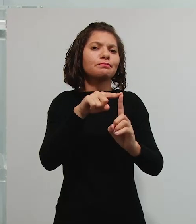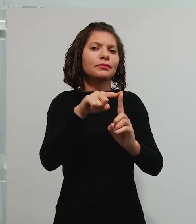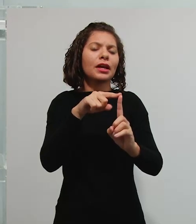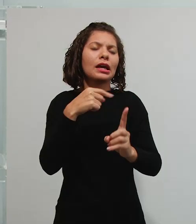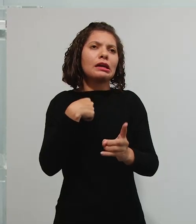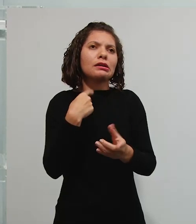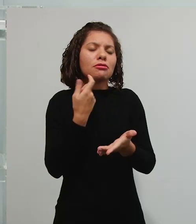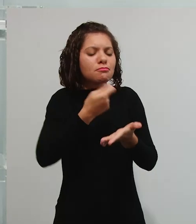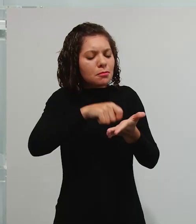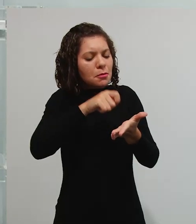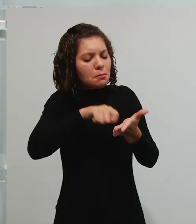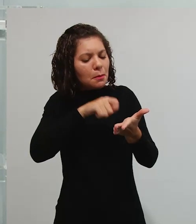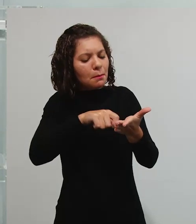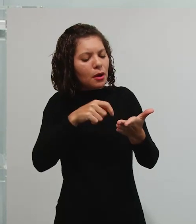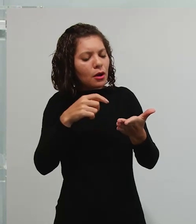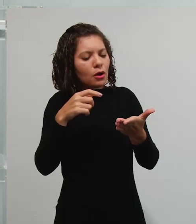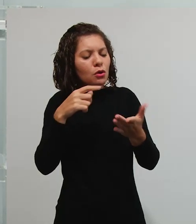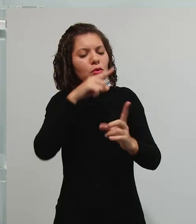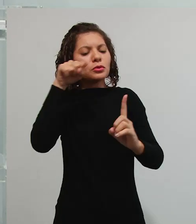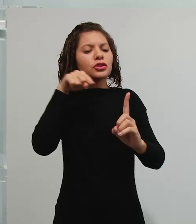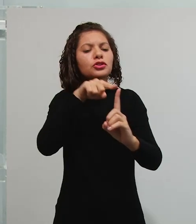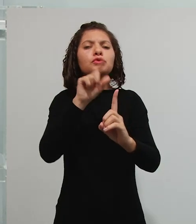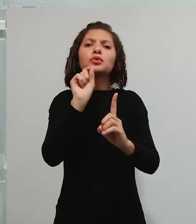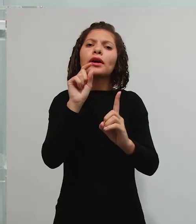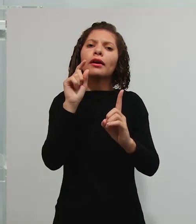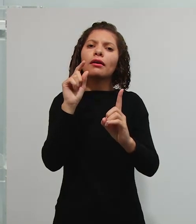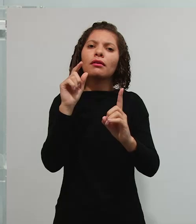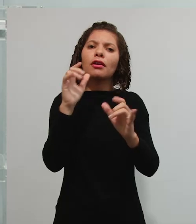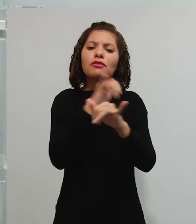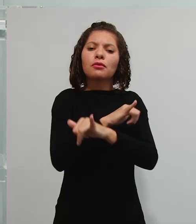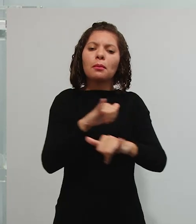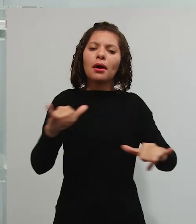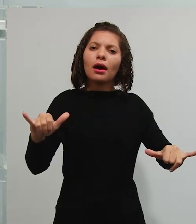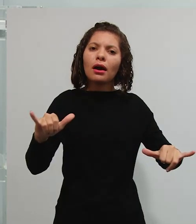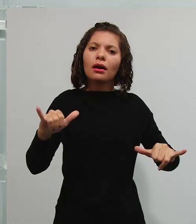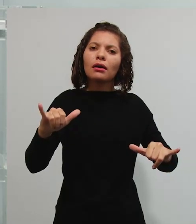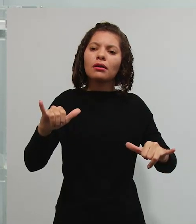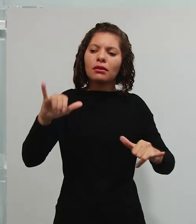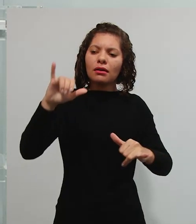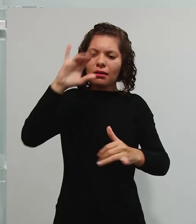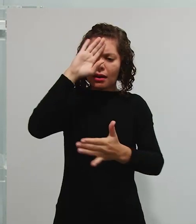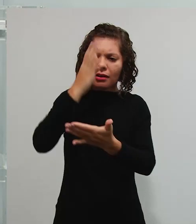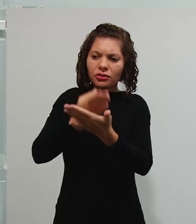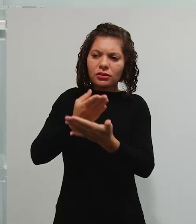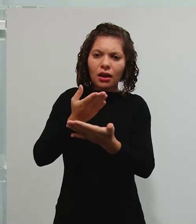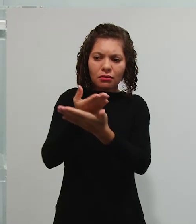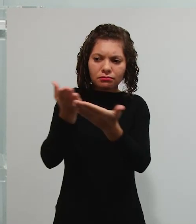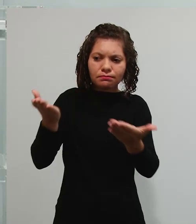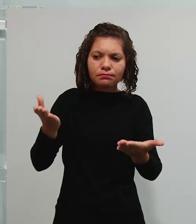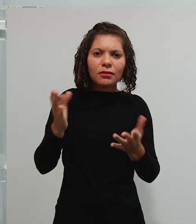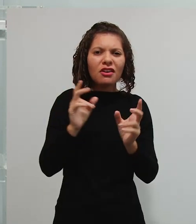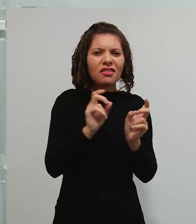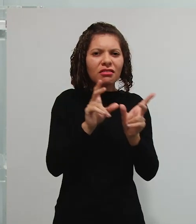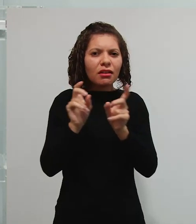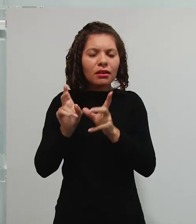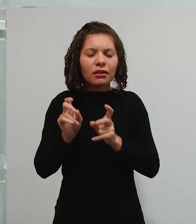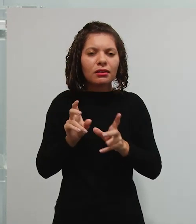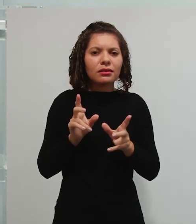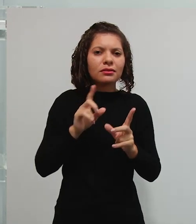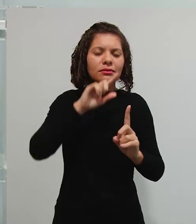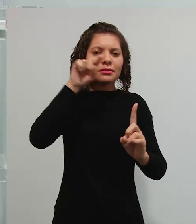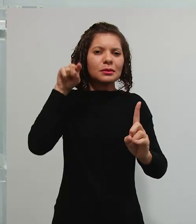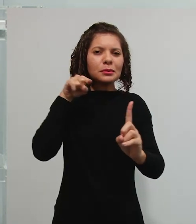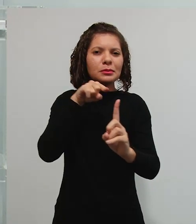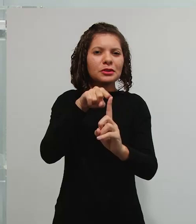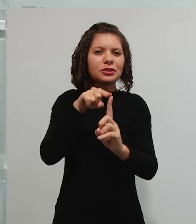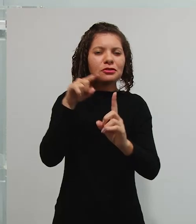meu texto? Ele tem o objetivo de informar? Ele tem o objetivo de persuadir? Ele tem o objetivo de vender? ele tem o objetivo de